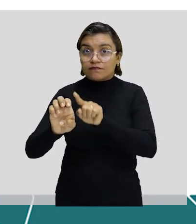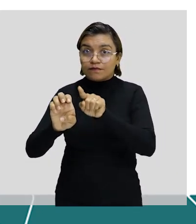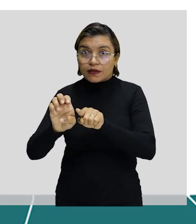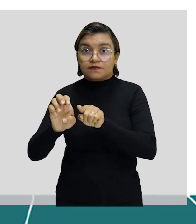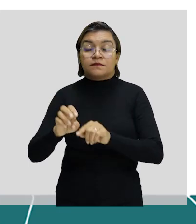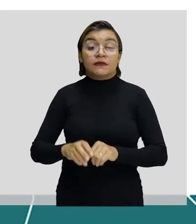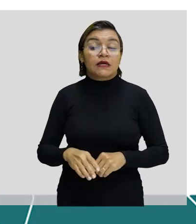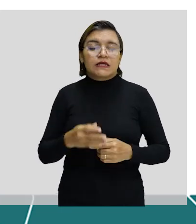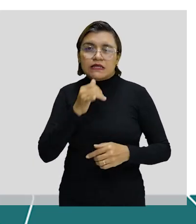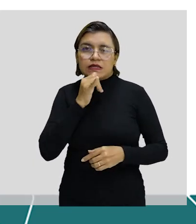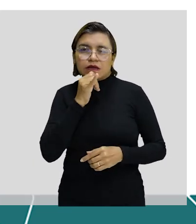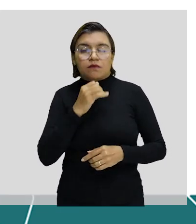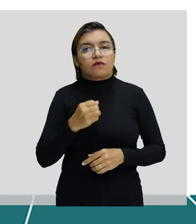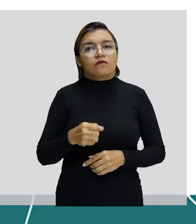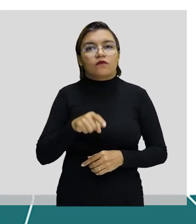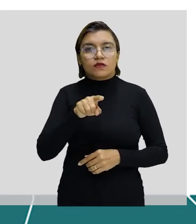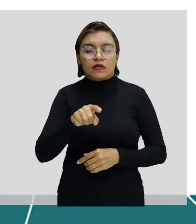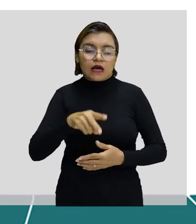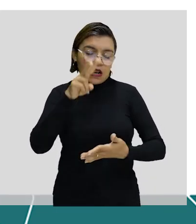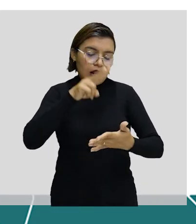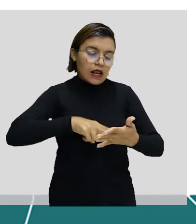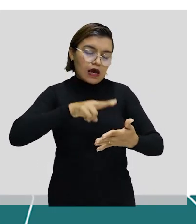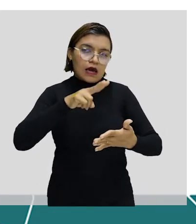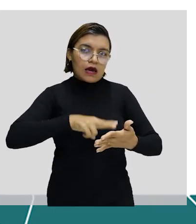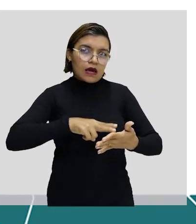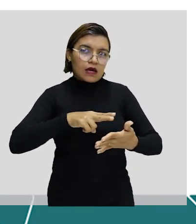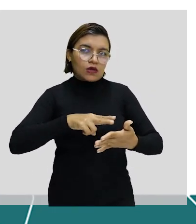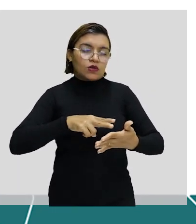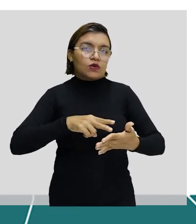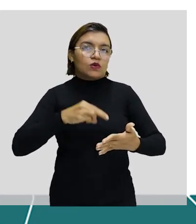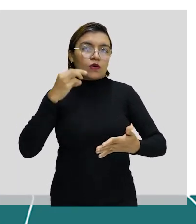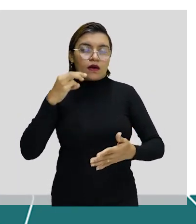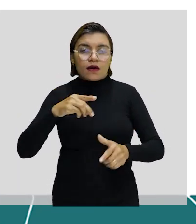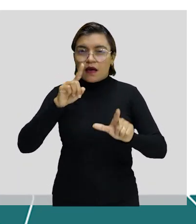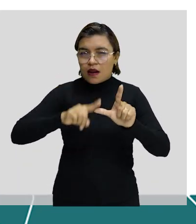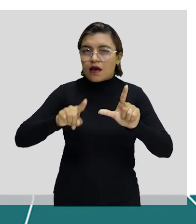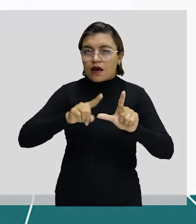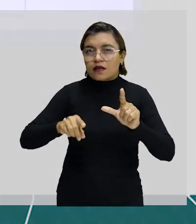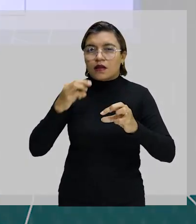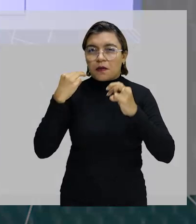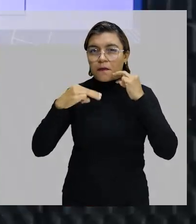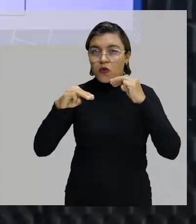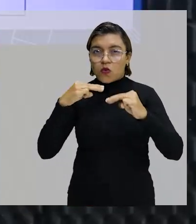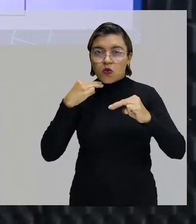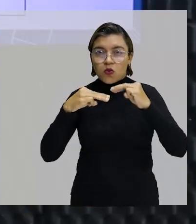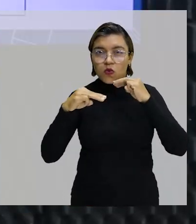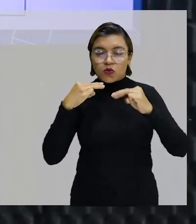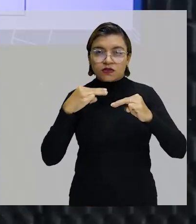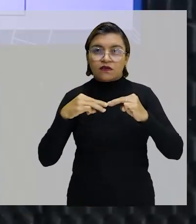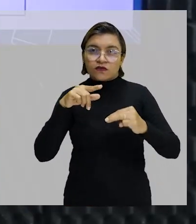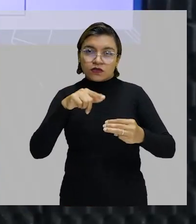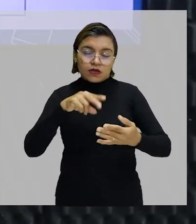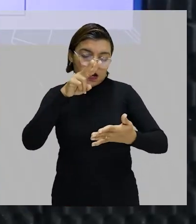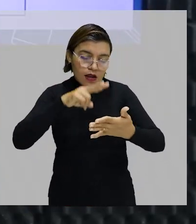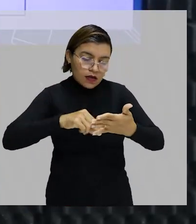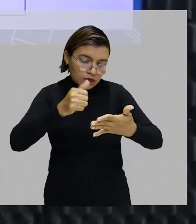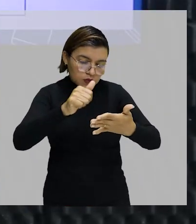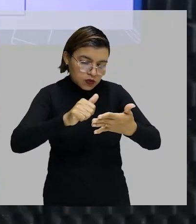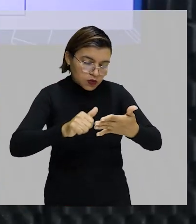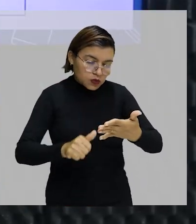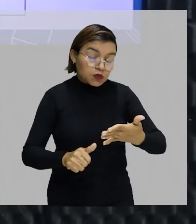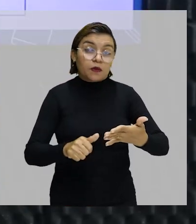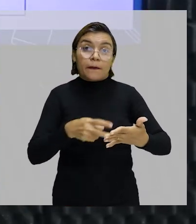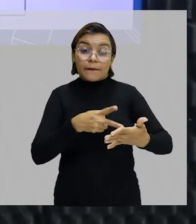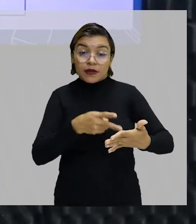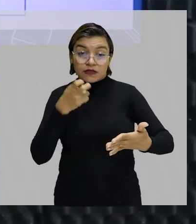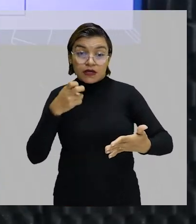VE. Então, por exemplo, se você está lendo a letra de uma música, você está analisando uma música em inglês, e aí você percebe que tem um